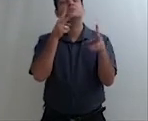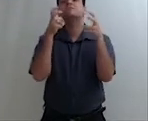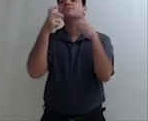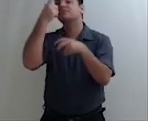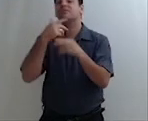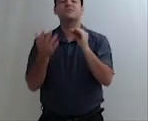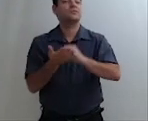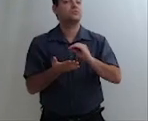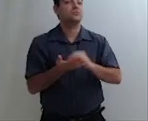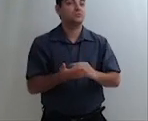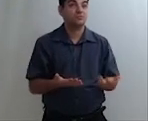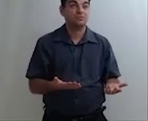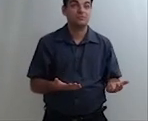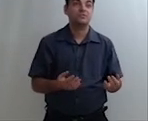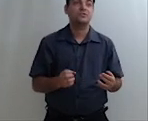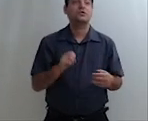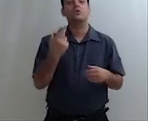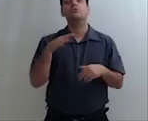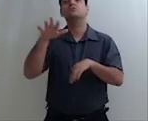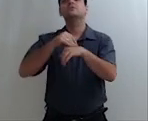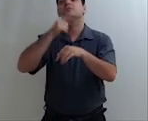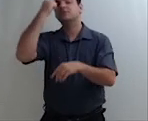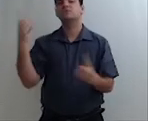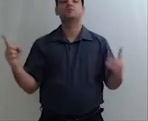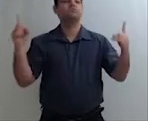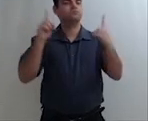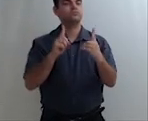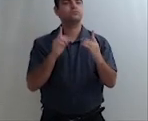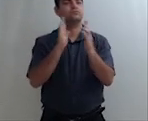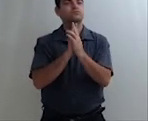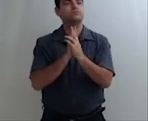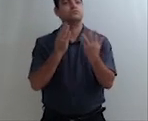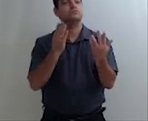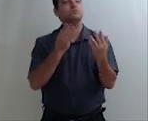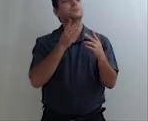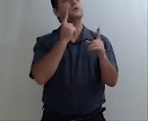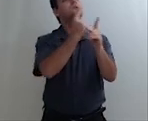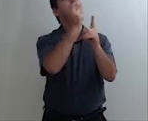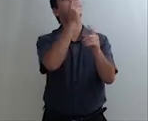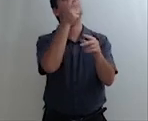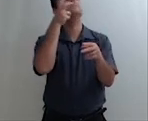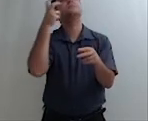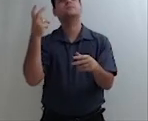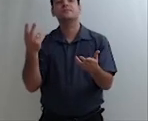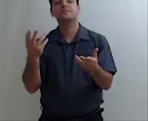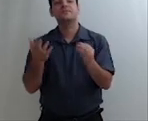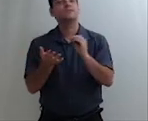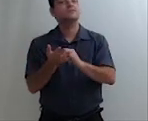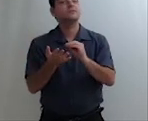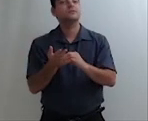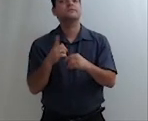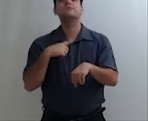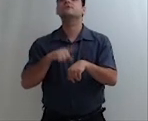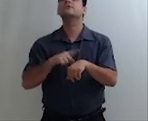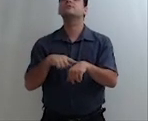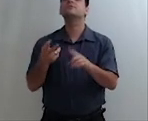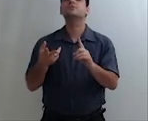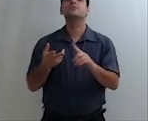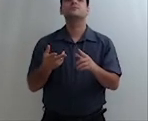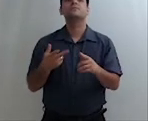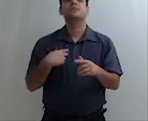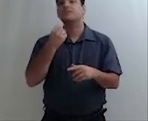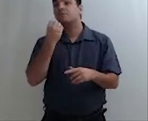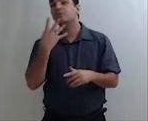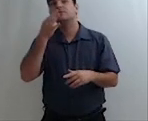do ato de reconhecimento não traz mínima descrição de se isso aconteceu sem incerteza se foi